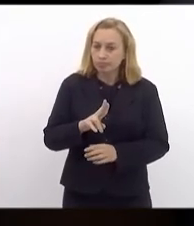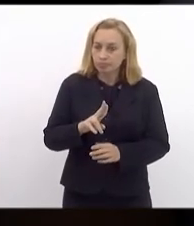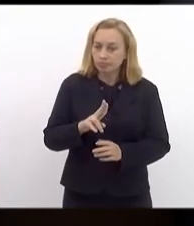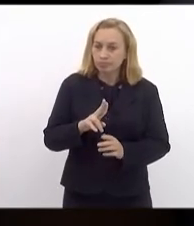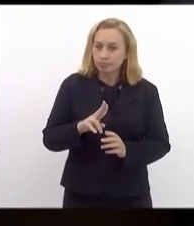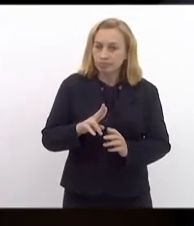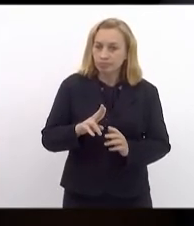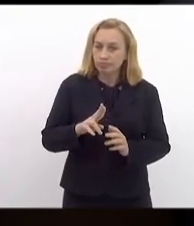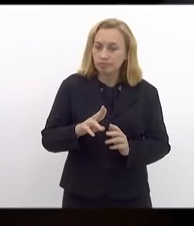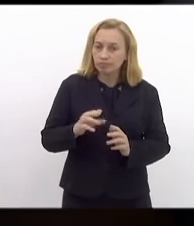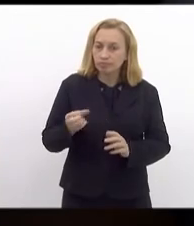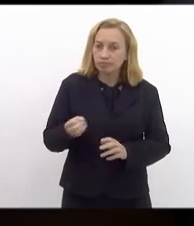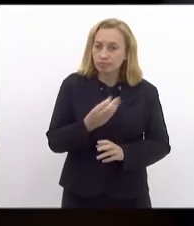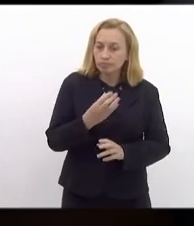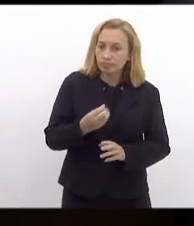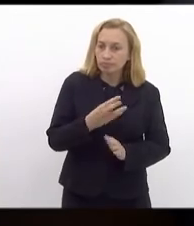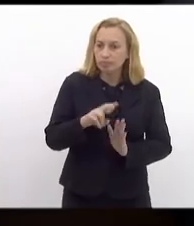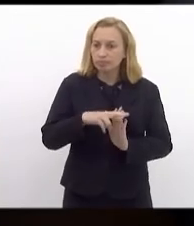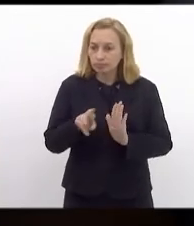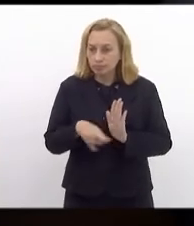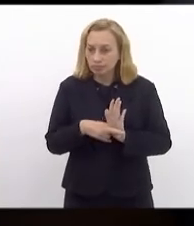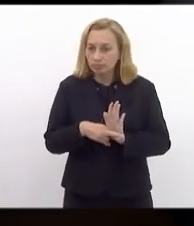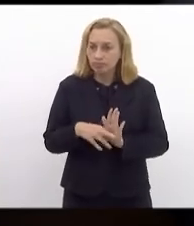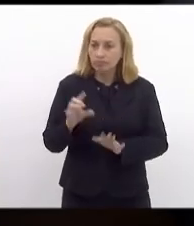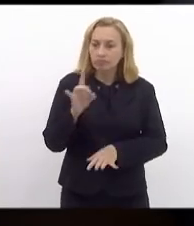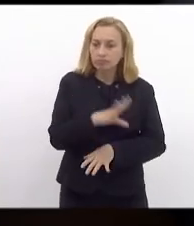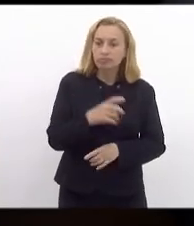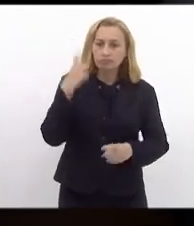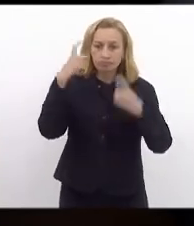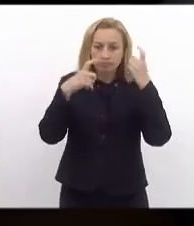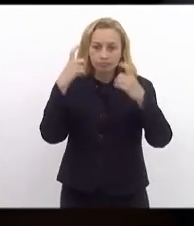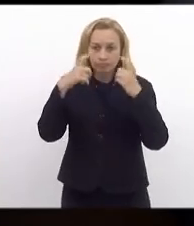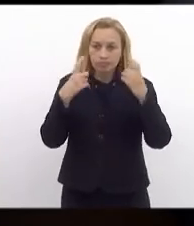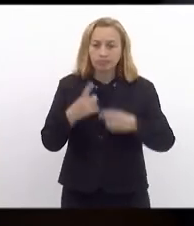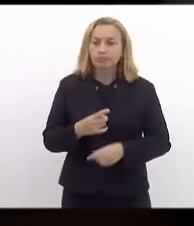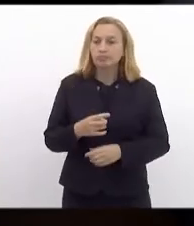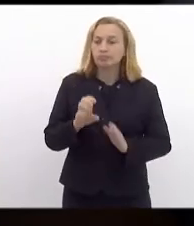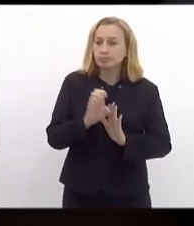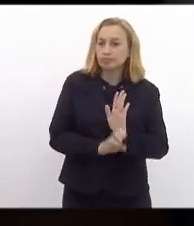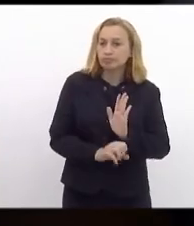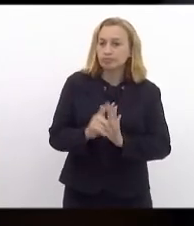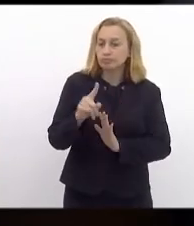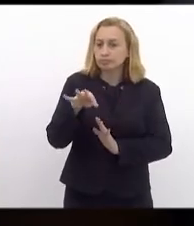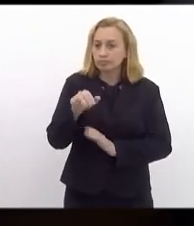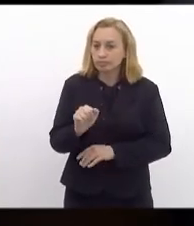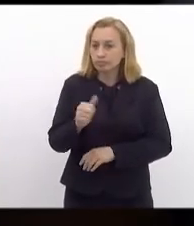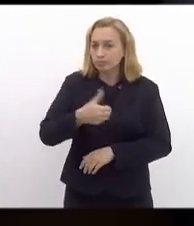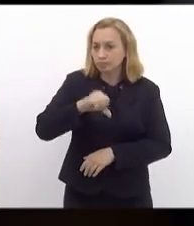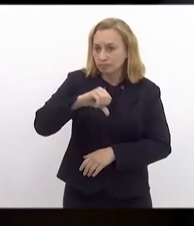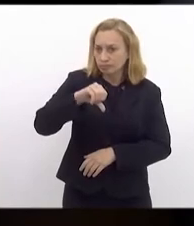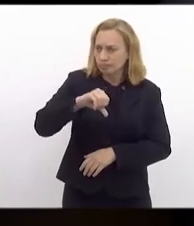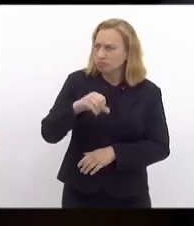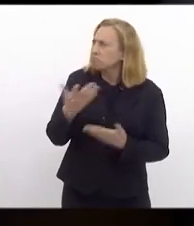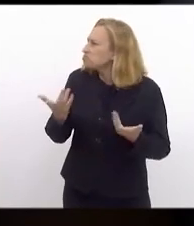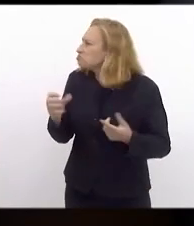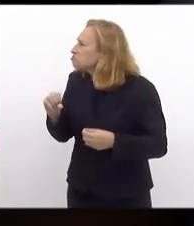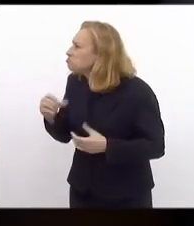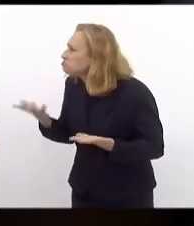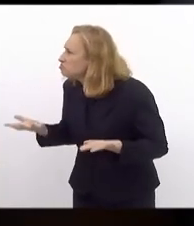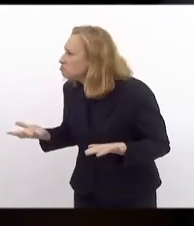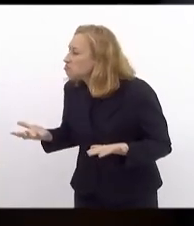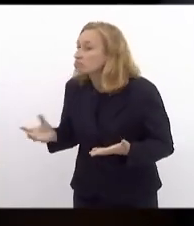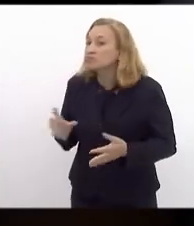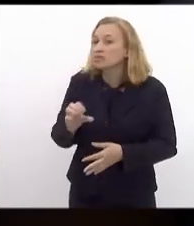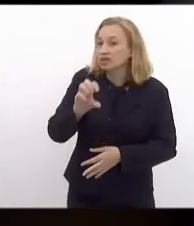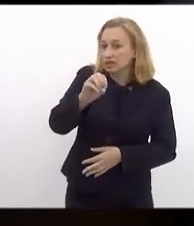que são propostas aqui é uma segunda e última preocupação com relação a emenda aditiva 9 loja ainda